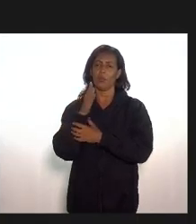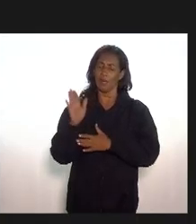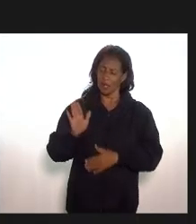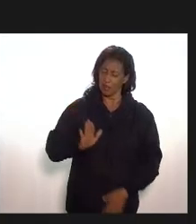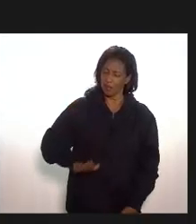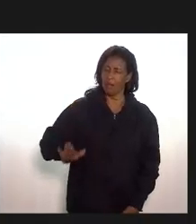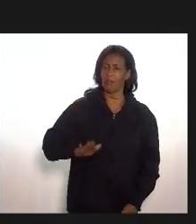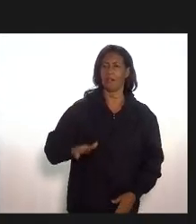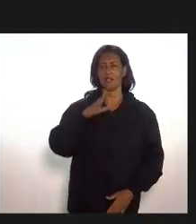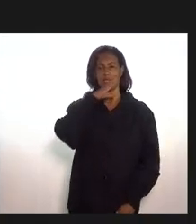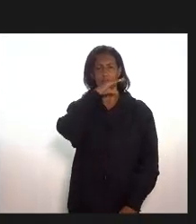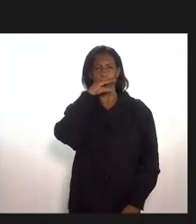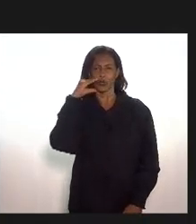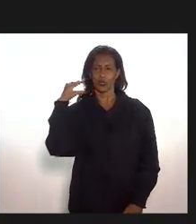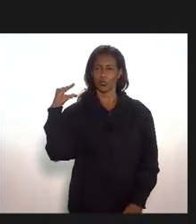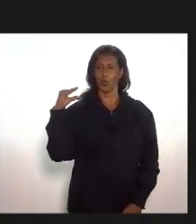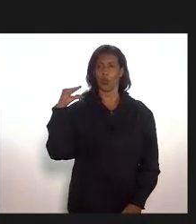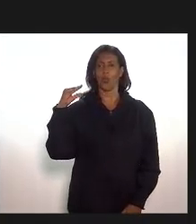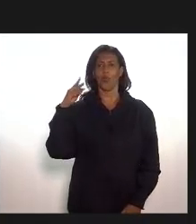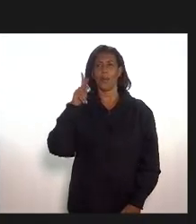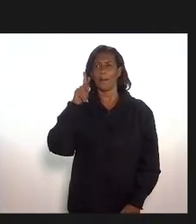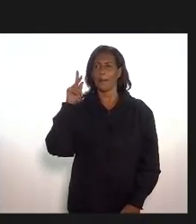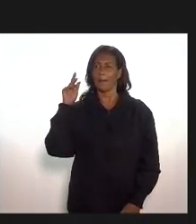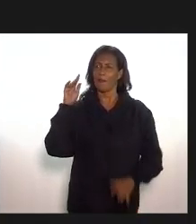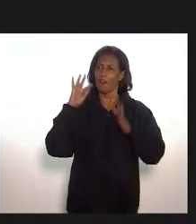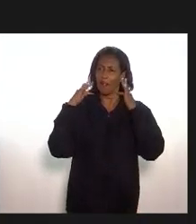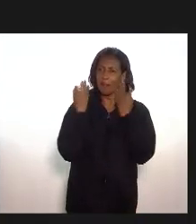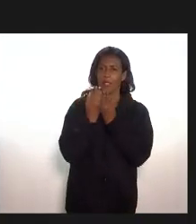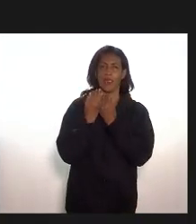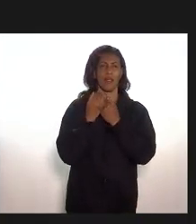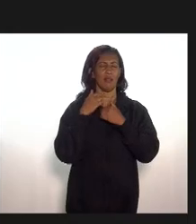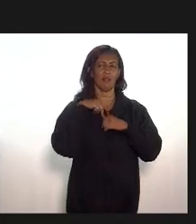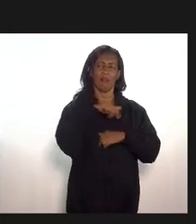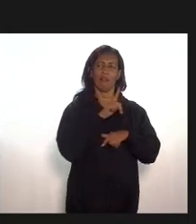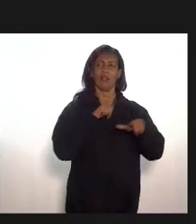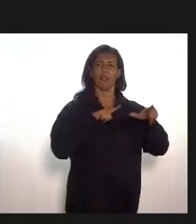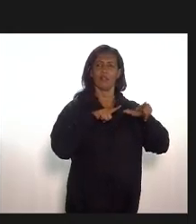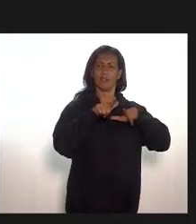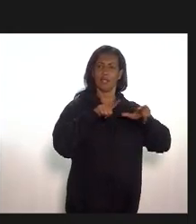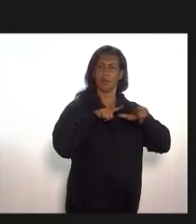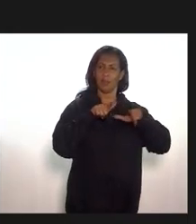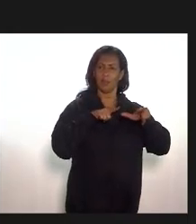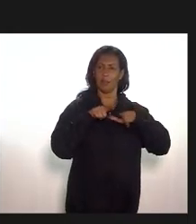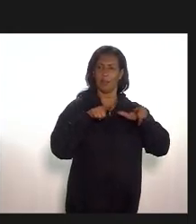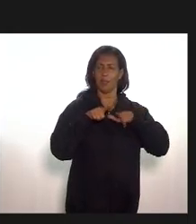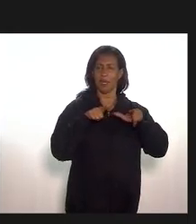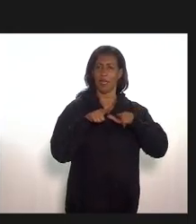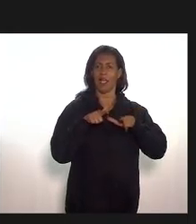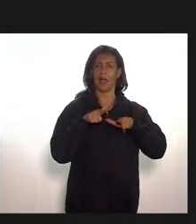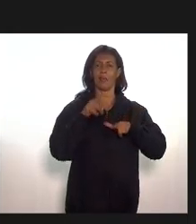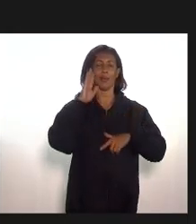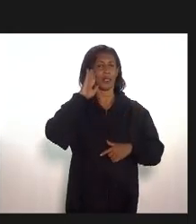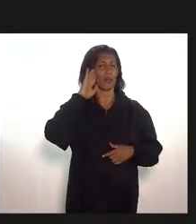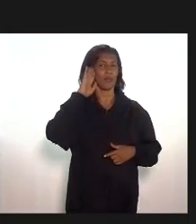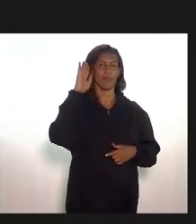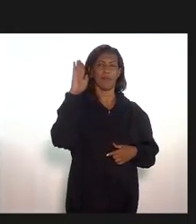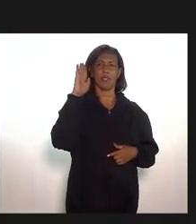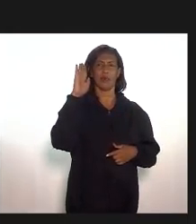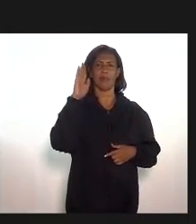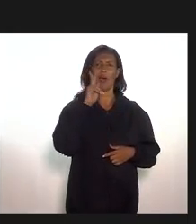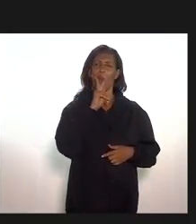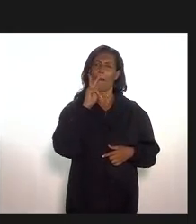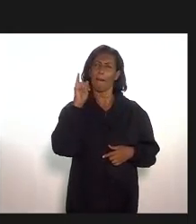onde os pais têm que sair para trabalhar, lembrando que serviço essencial é aquele que coloca o pão na mesa do trabalhador, os